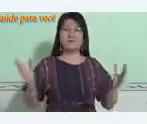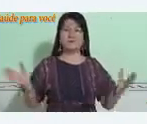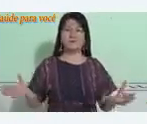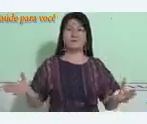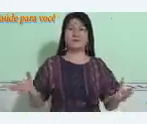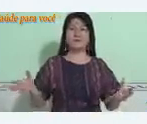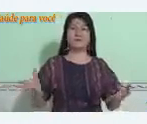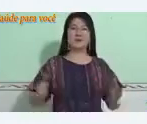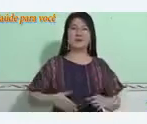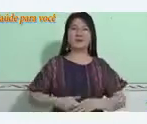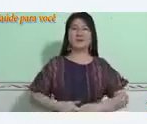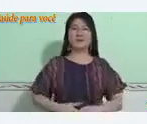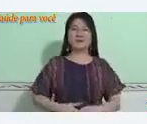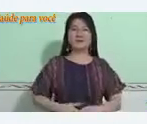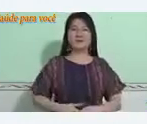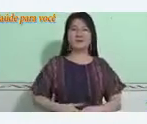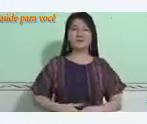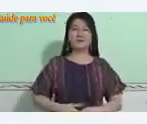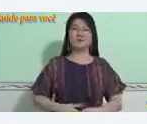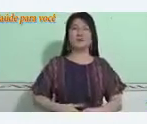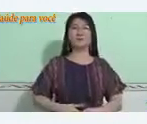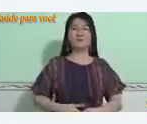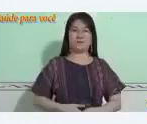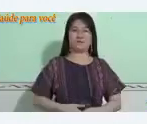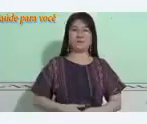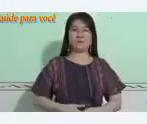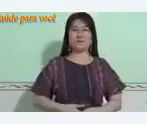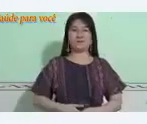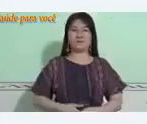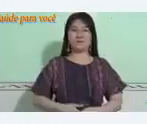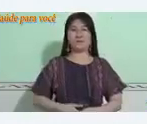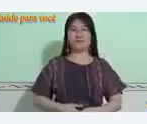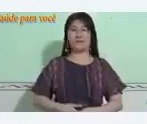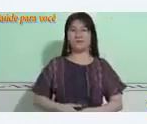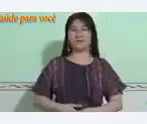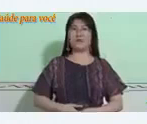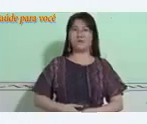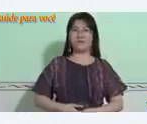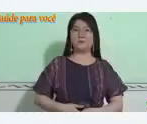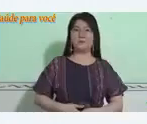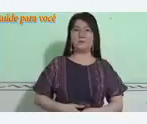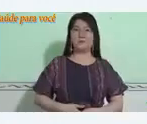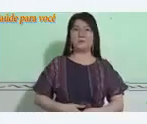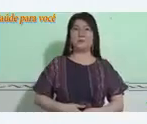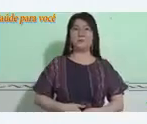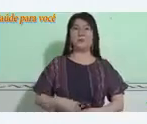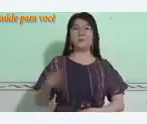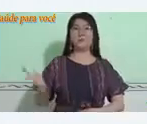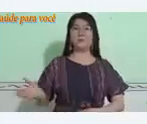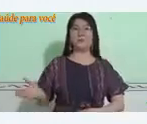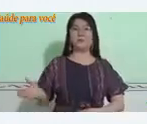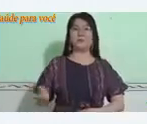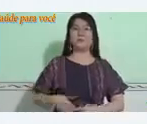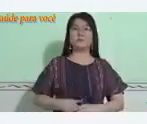RARLOSVEGETARIANOSSATIOOGRUPOCOMMAIS, risco de desenvolver uma deficiência nesta vitamina, J, acento agudo, que o ELA é encontrada